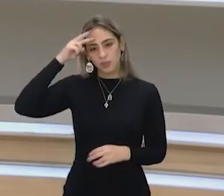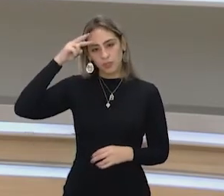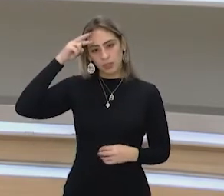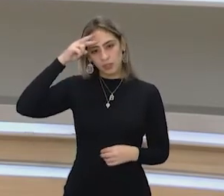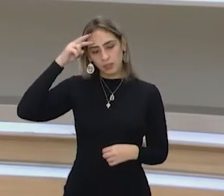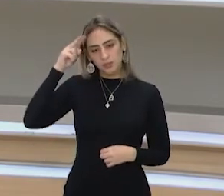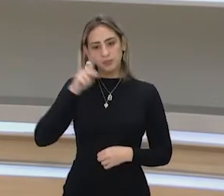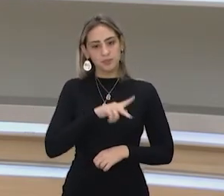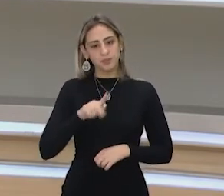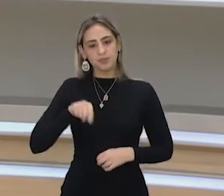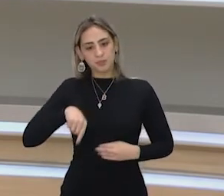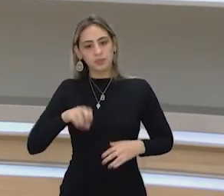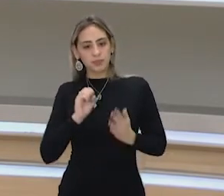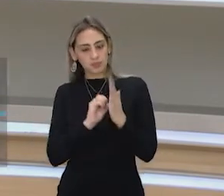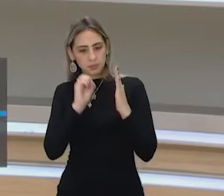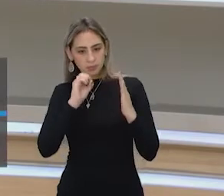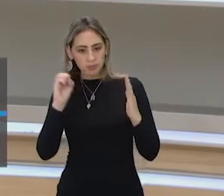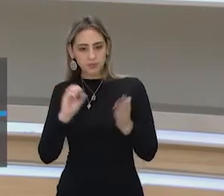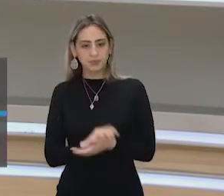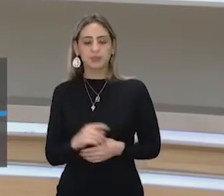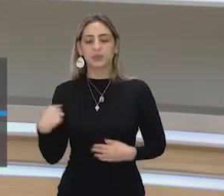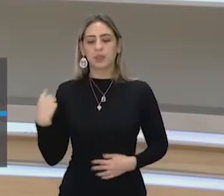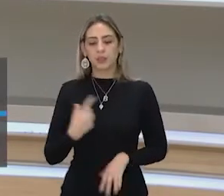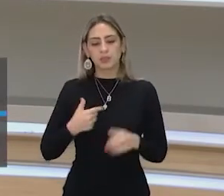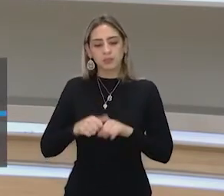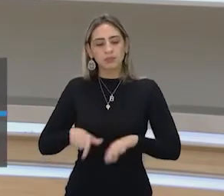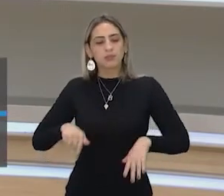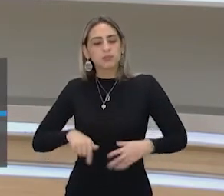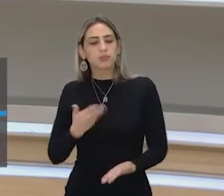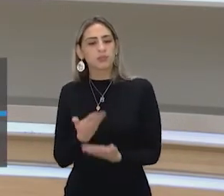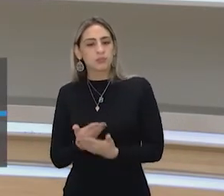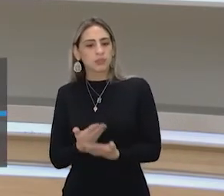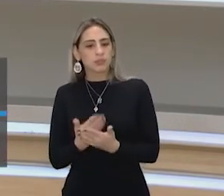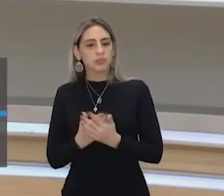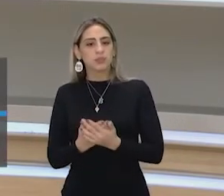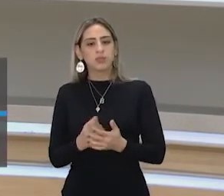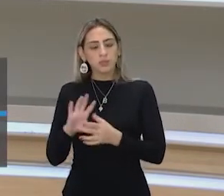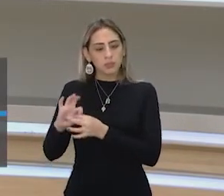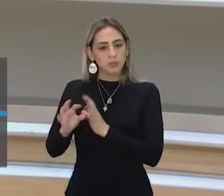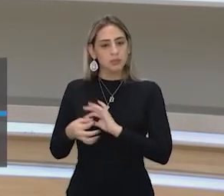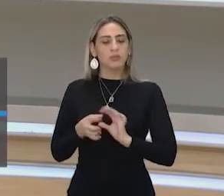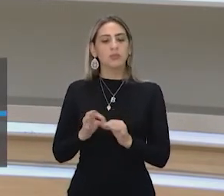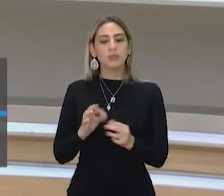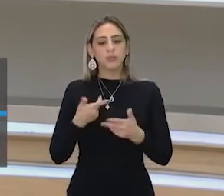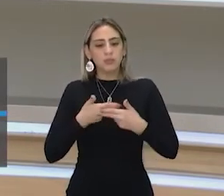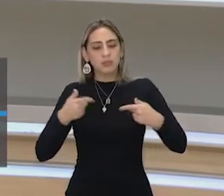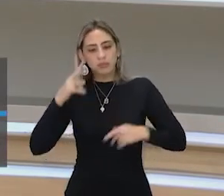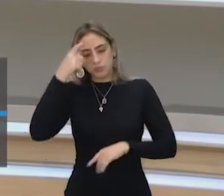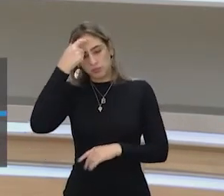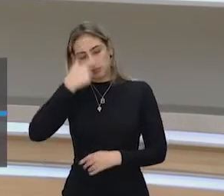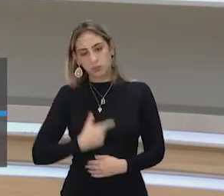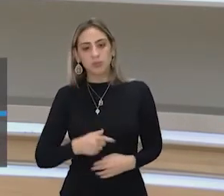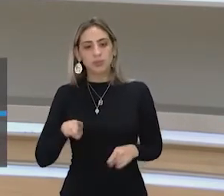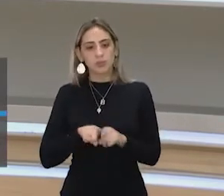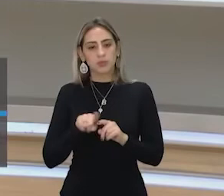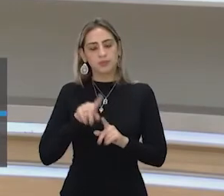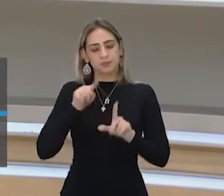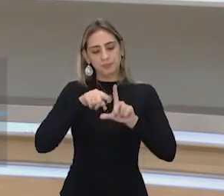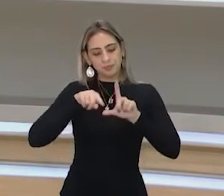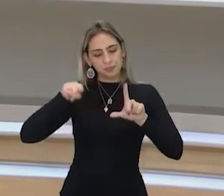vocês aqui pelo Centro de Mídias, e a gente está aí estudando aí o componente fenômenos físicos e interpretação de